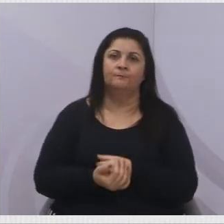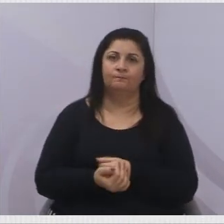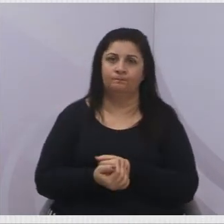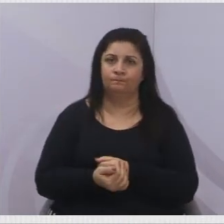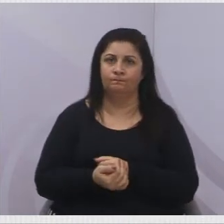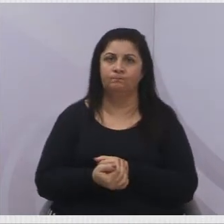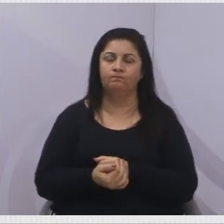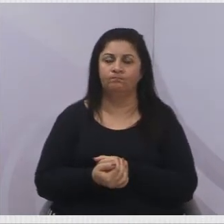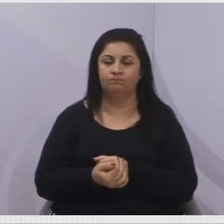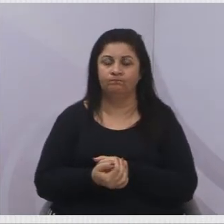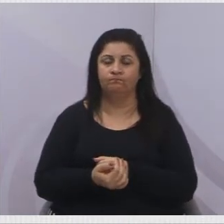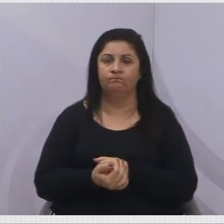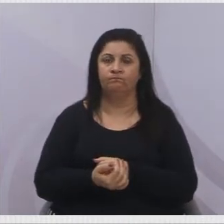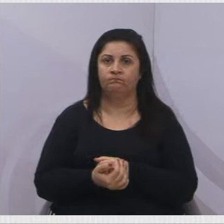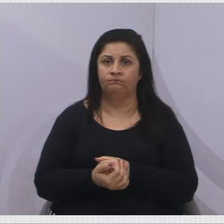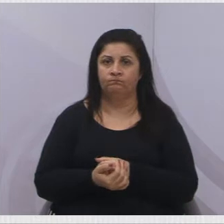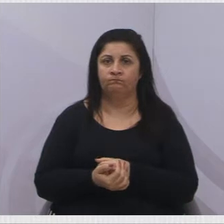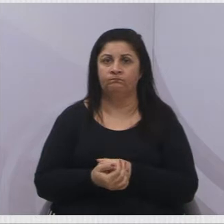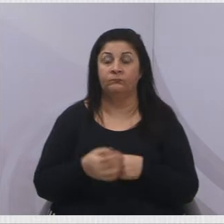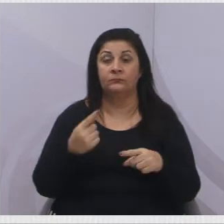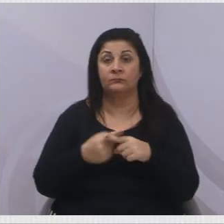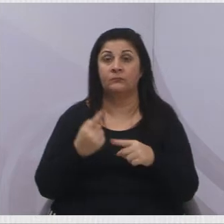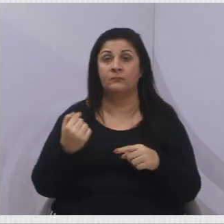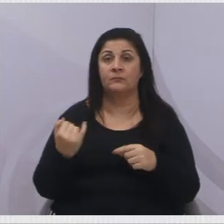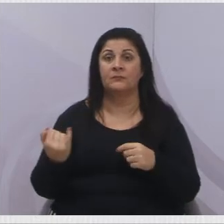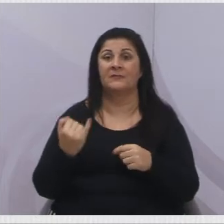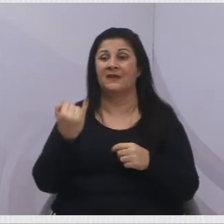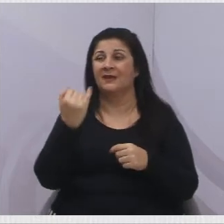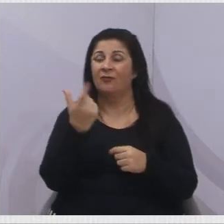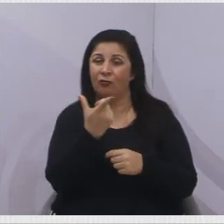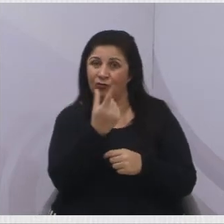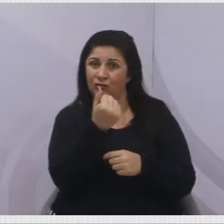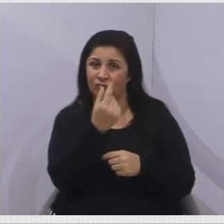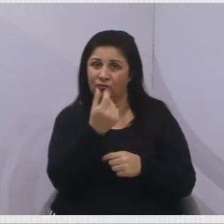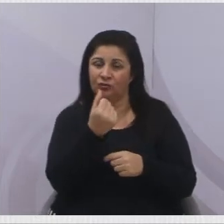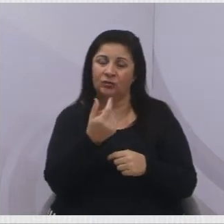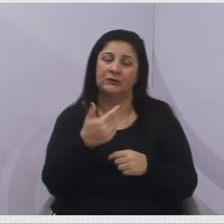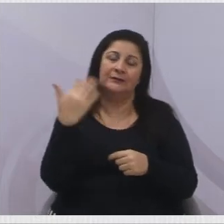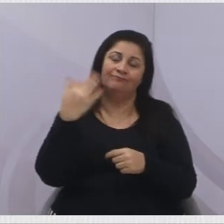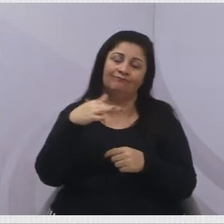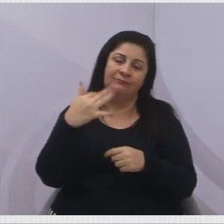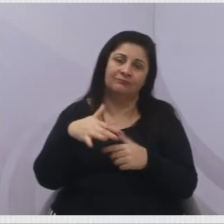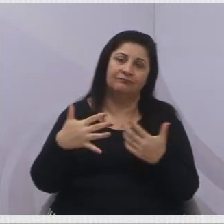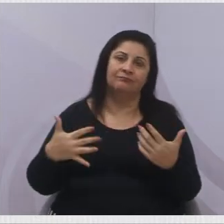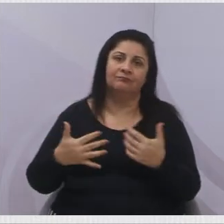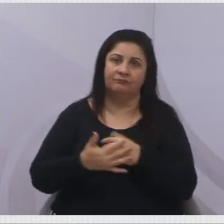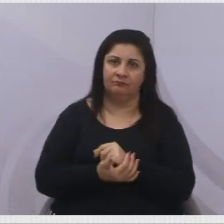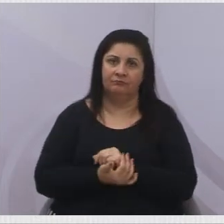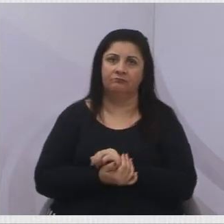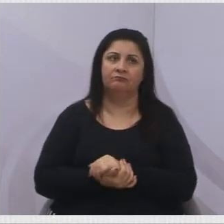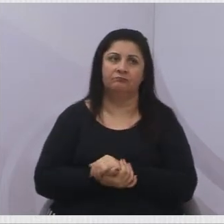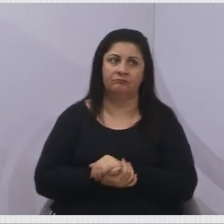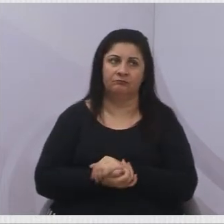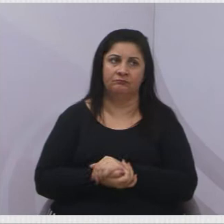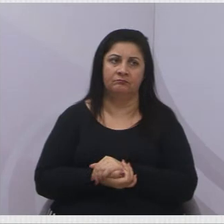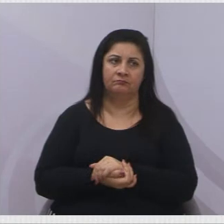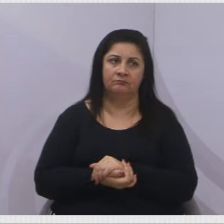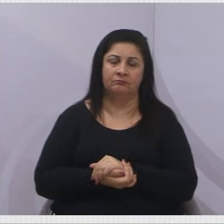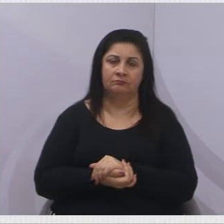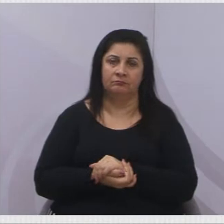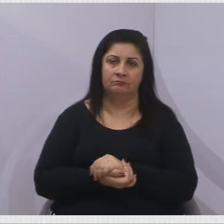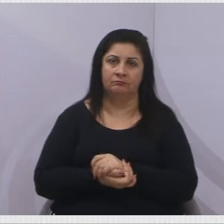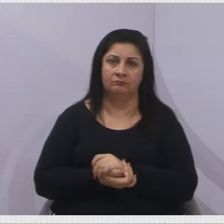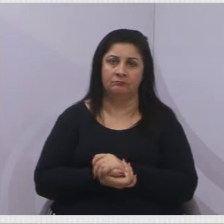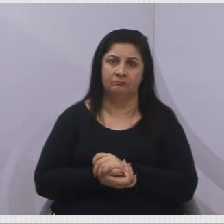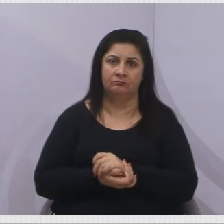uma natureza e de um valor, um montante mais volumoso. Com